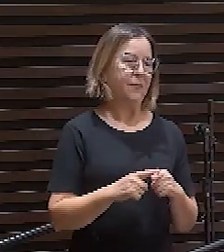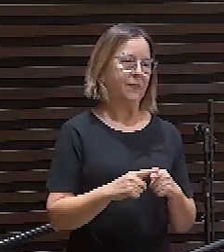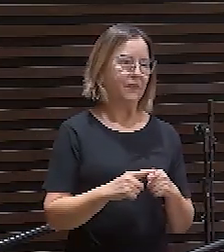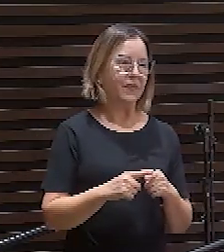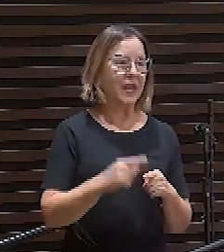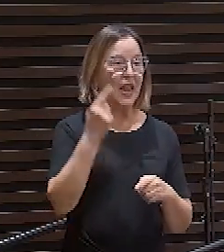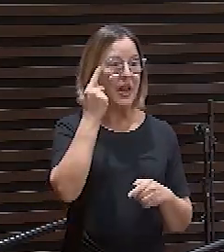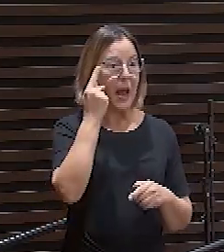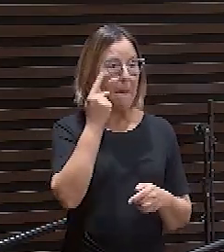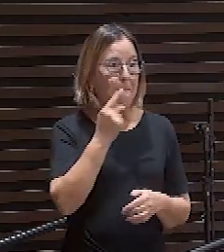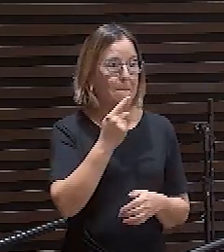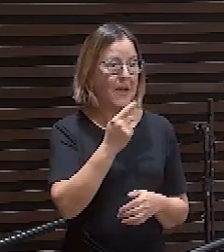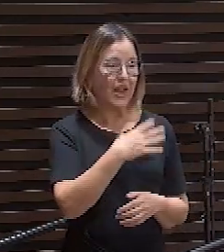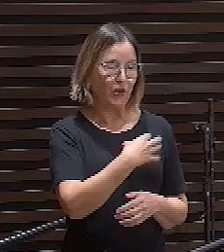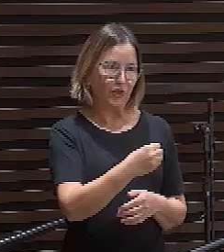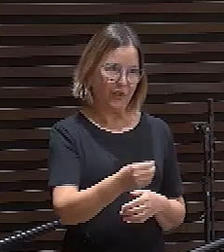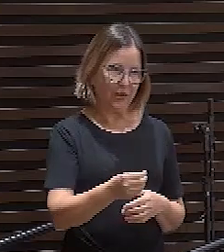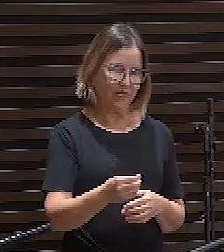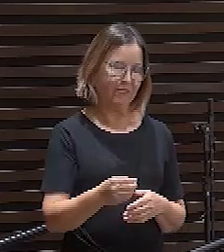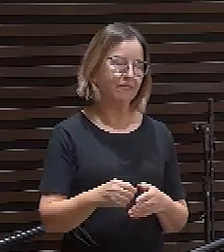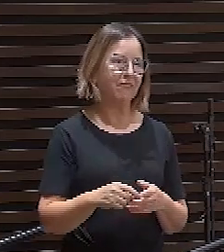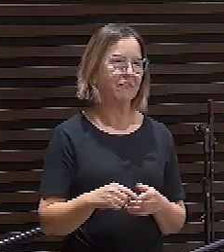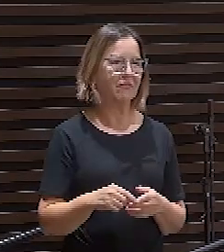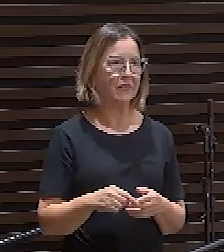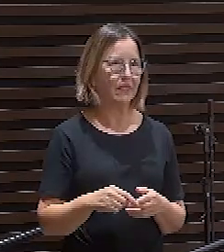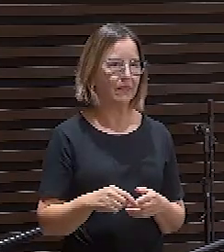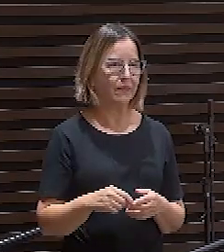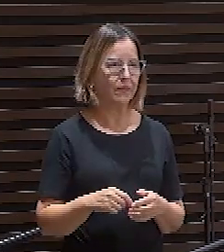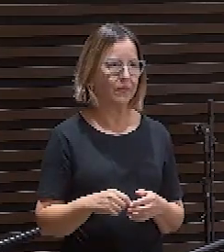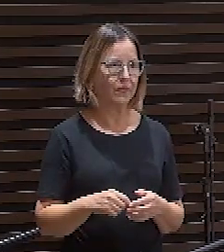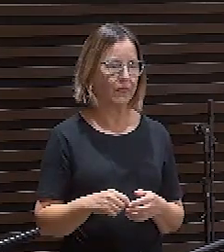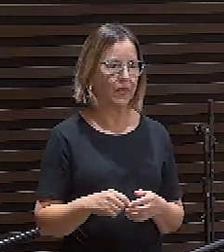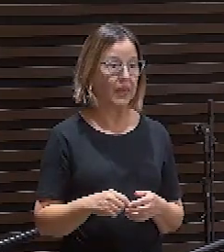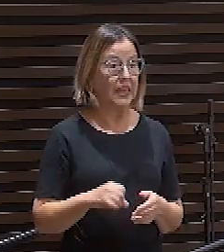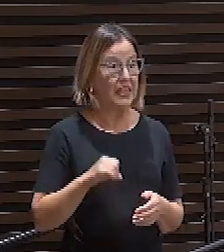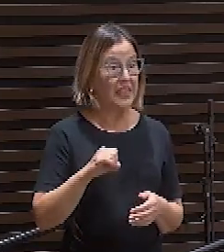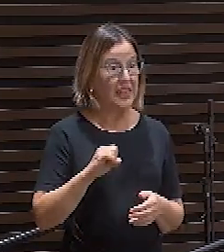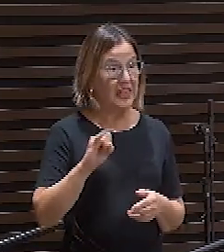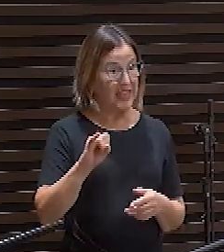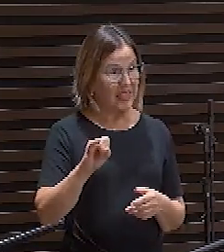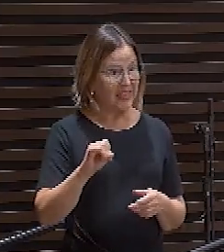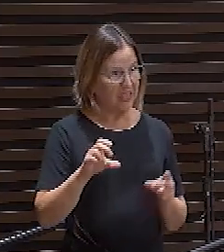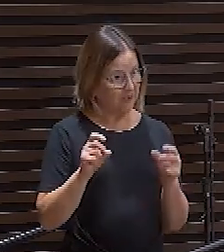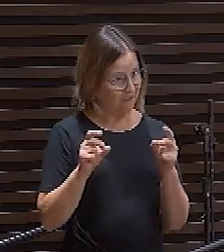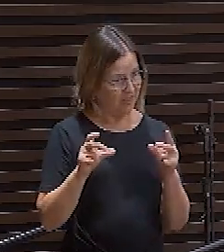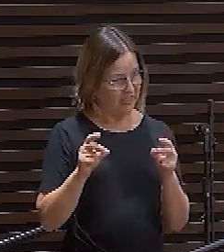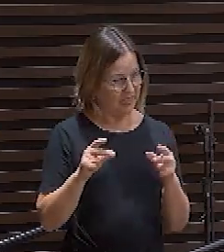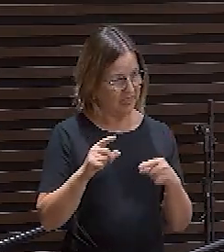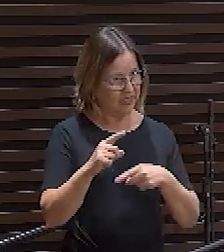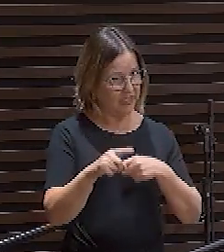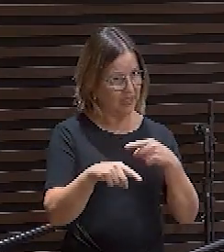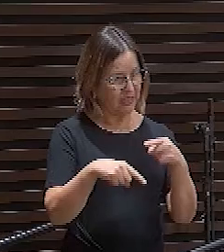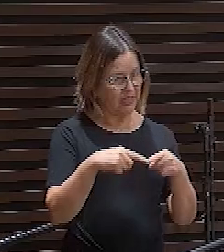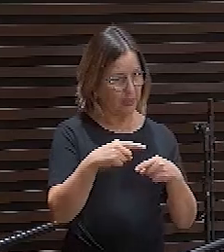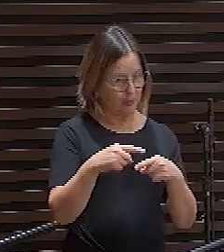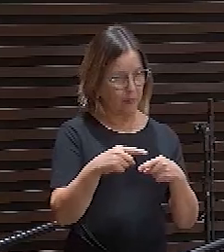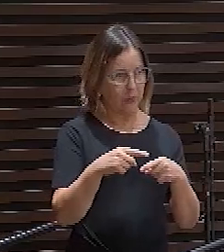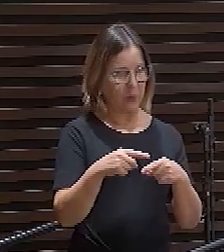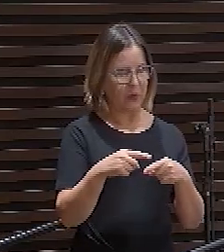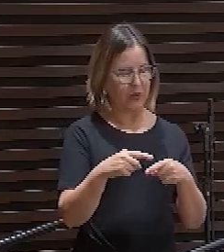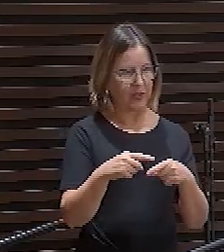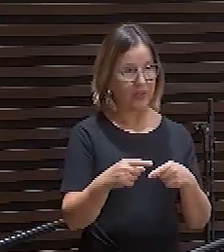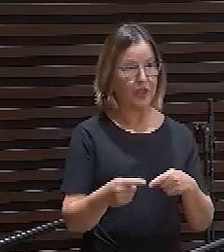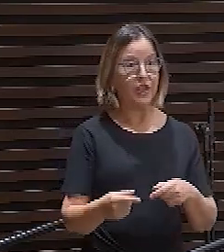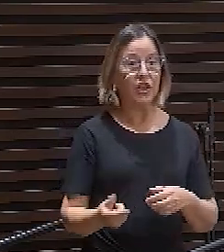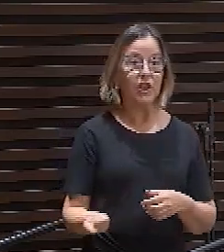a tribo, para a pessoa que tinha vendido. E não era permitido passar as terras de